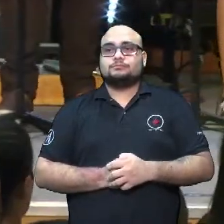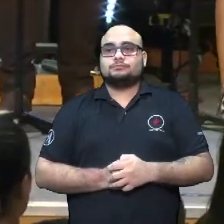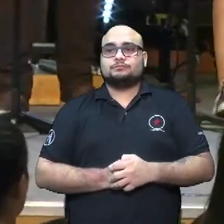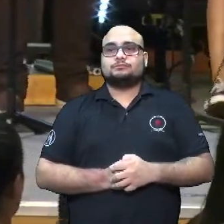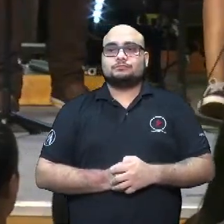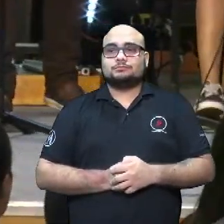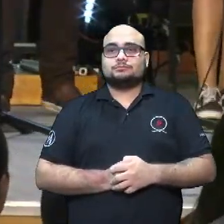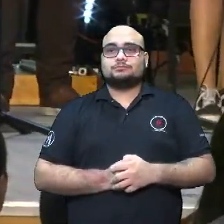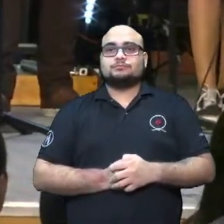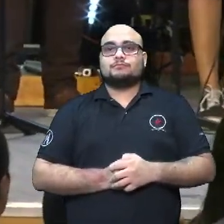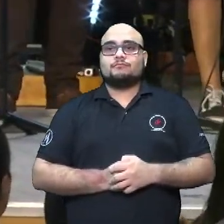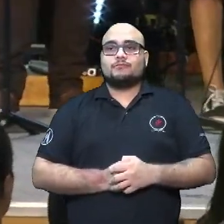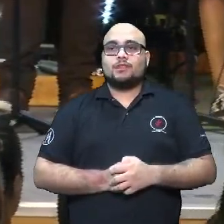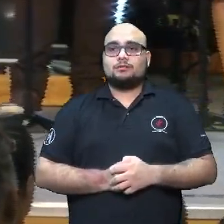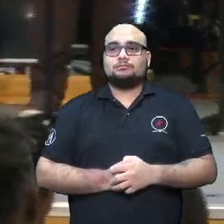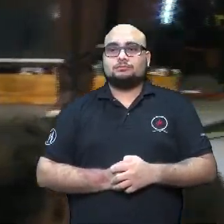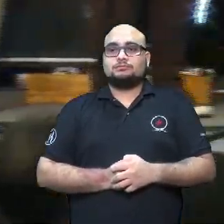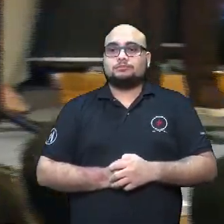Você ainda está aí?